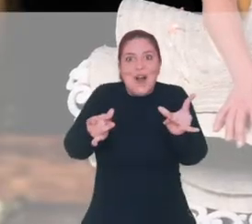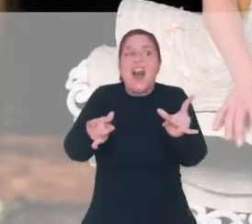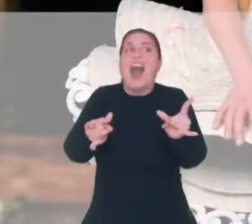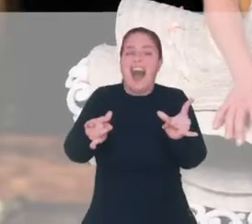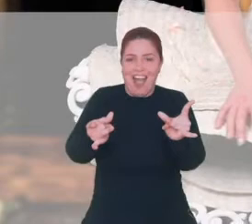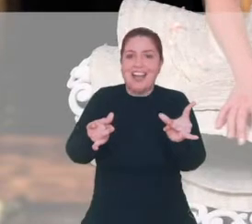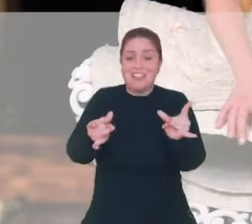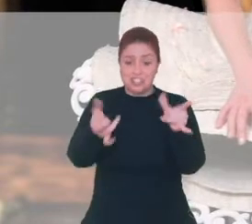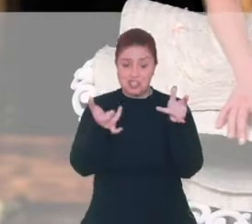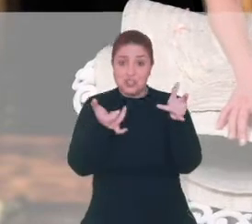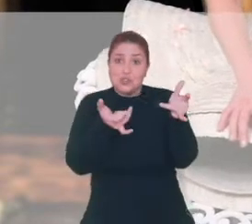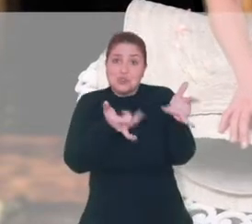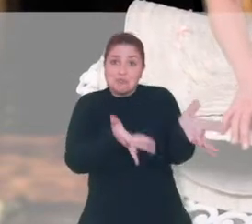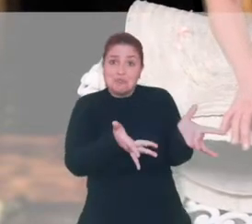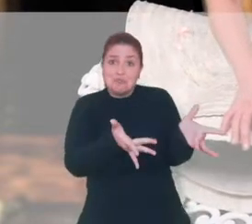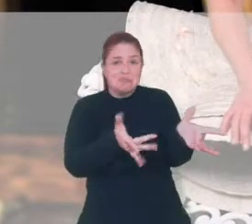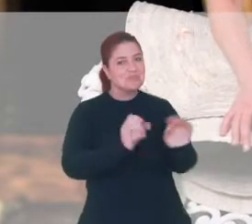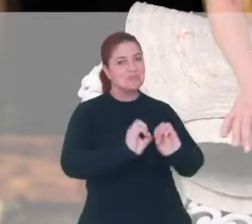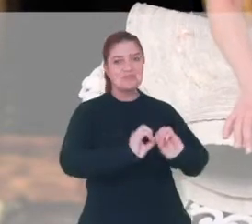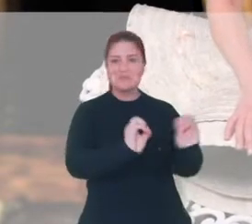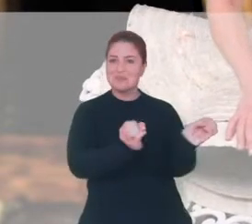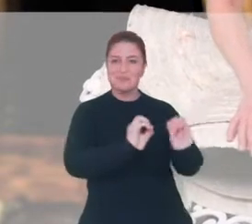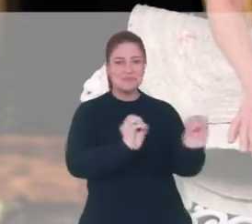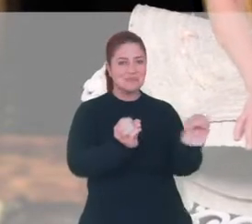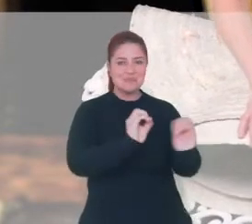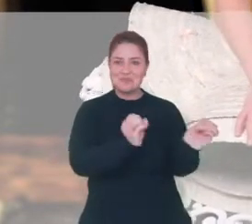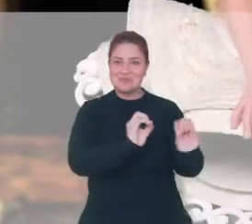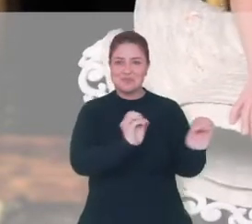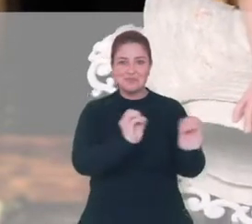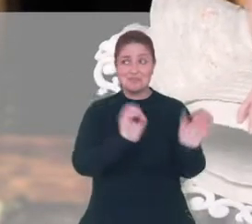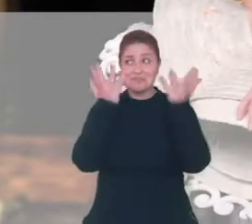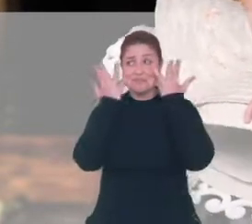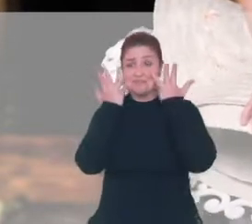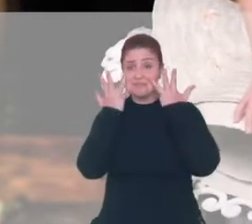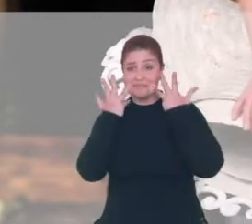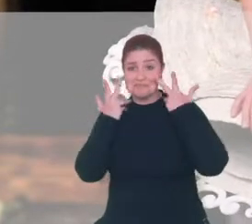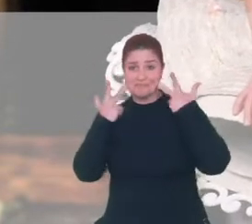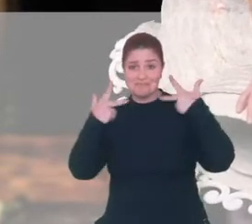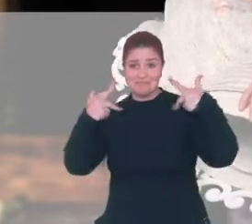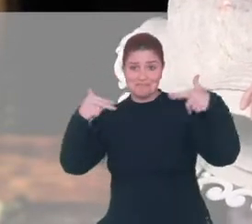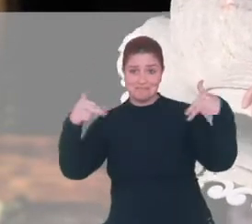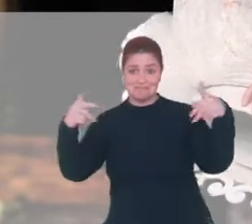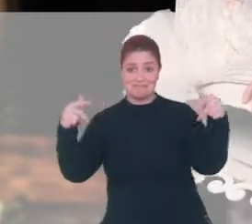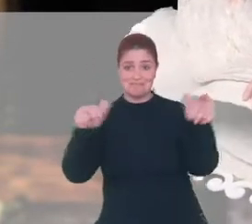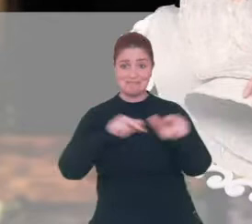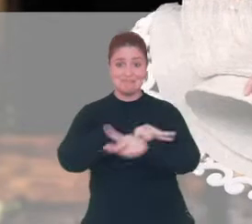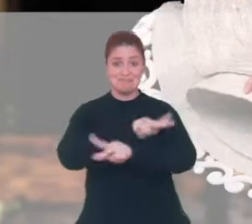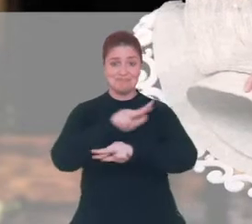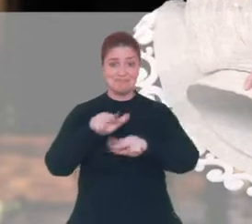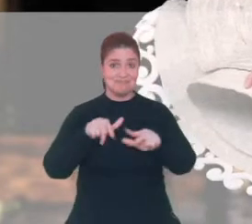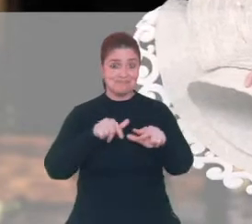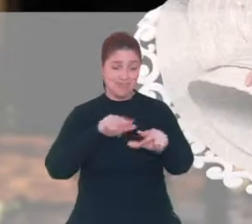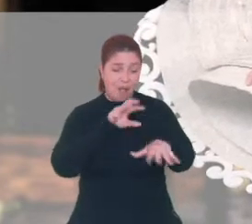não deixaram nem migalha pra bicho miúdo igual